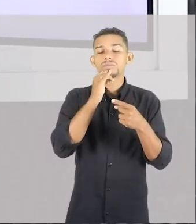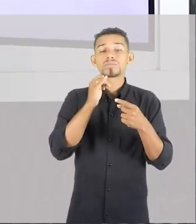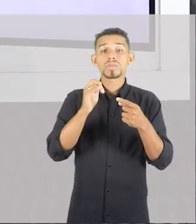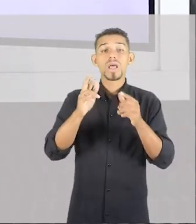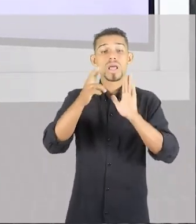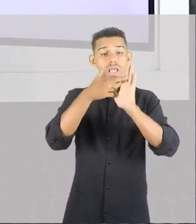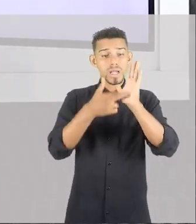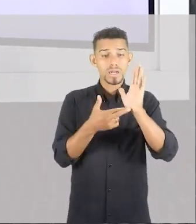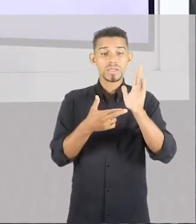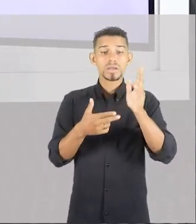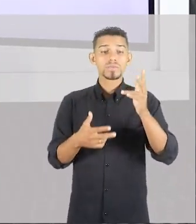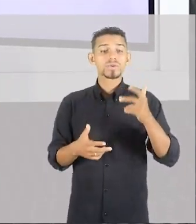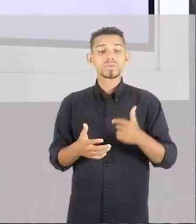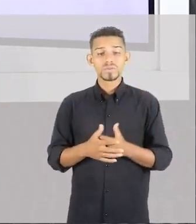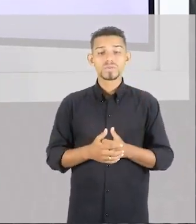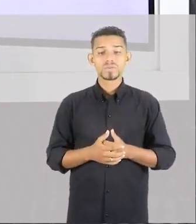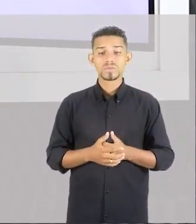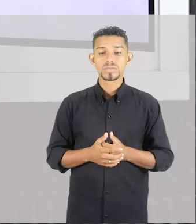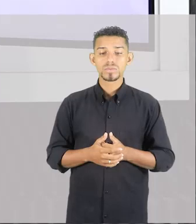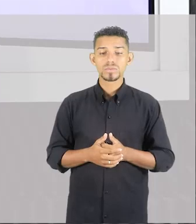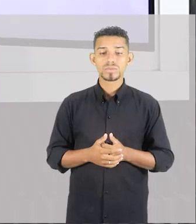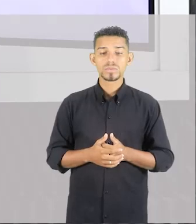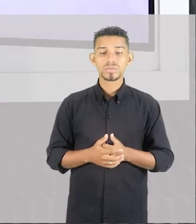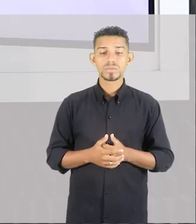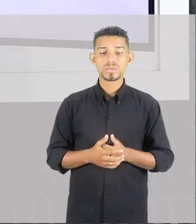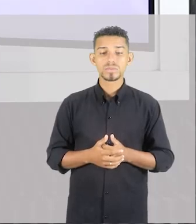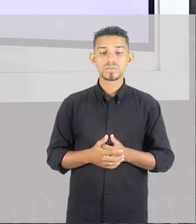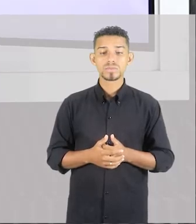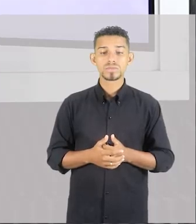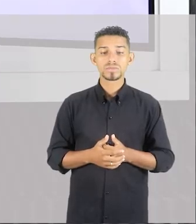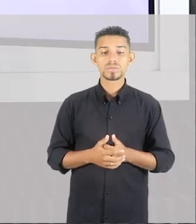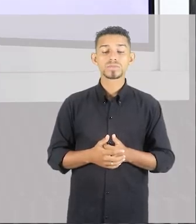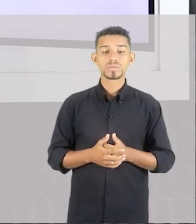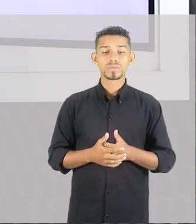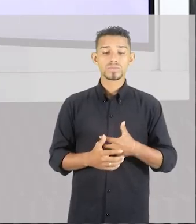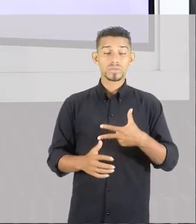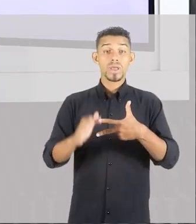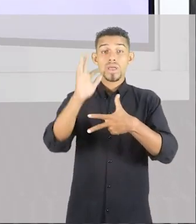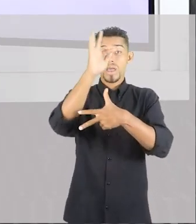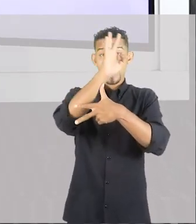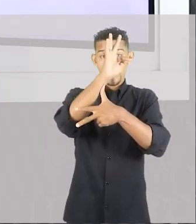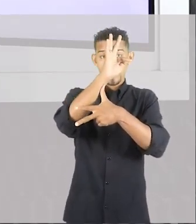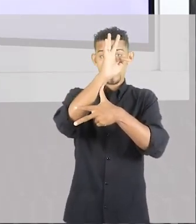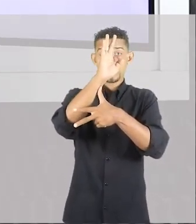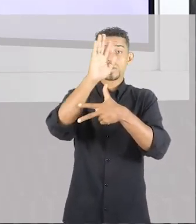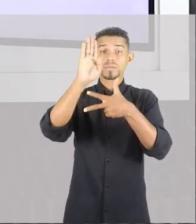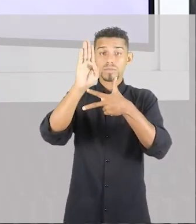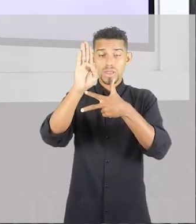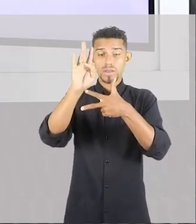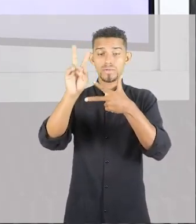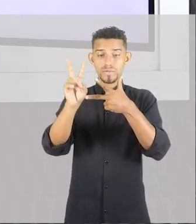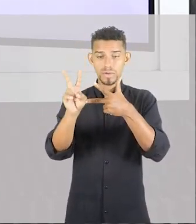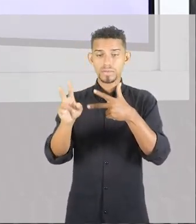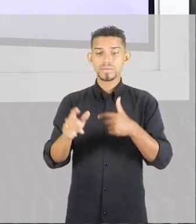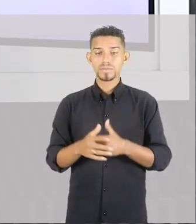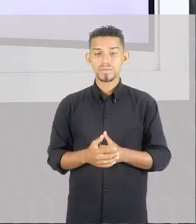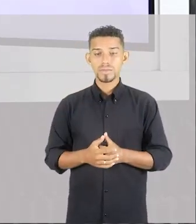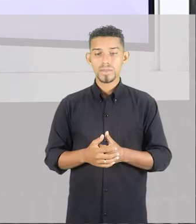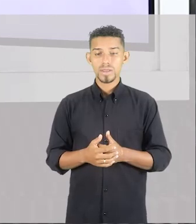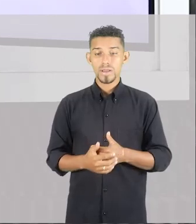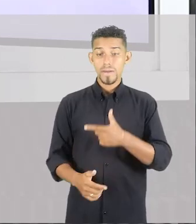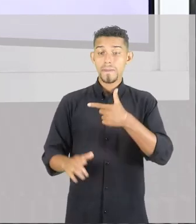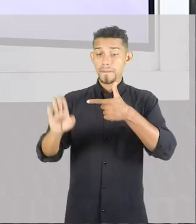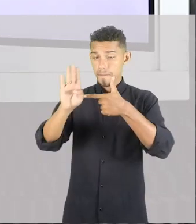da mão esquerda. Aí vamos para a figurinha aqui, ó. Como é lá? Vocês lembram? Faça bom vestibular. Então aqui é B. B tá para